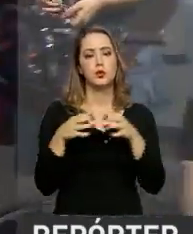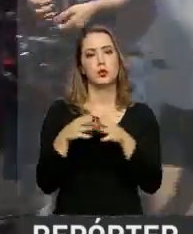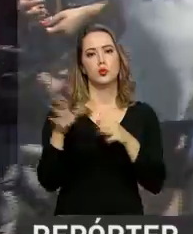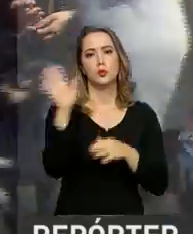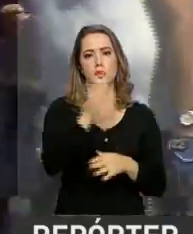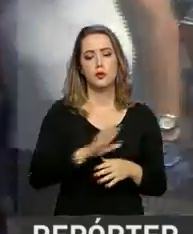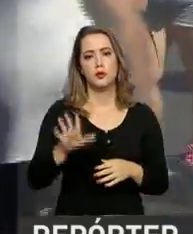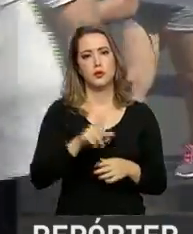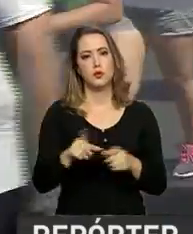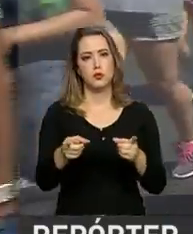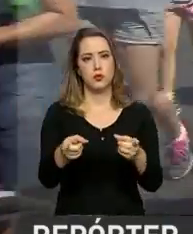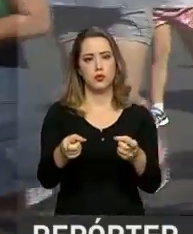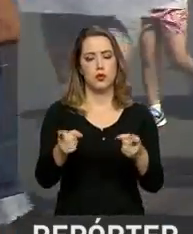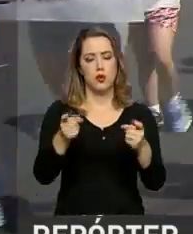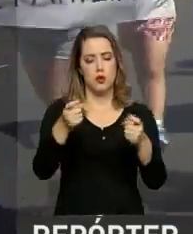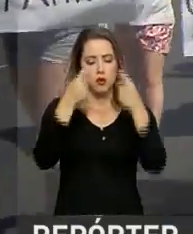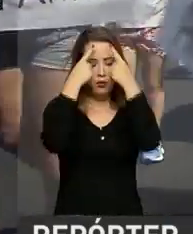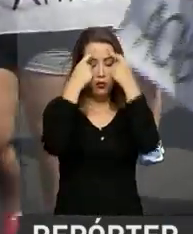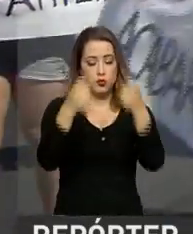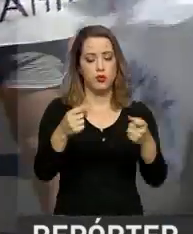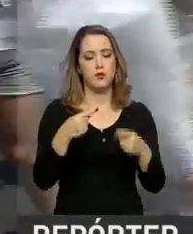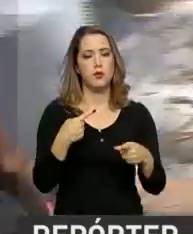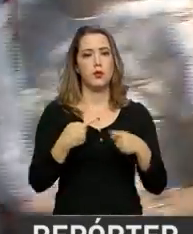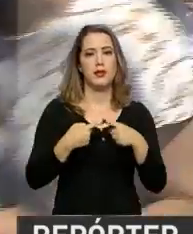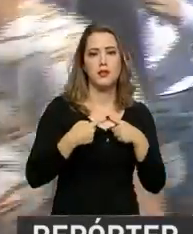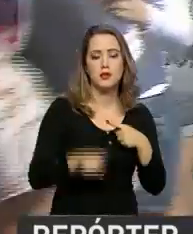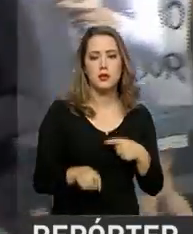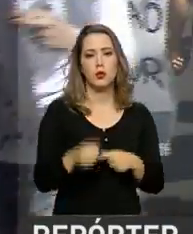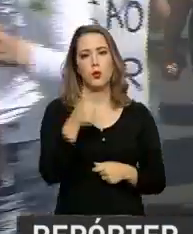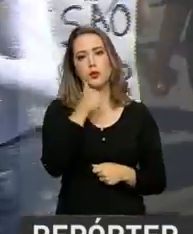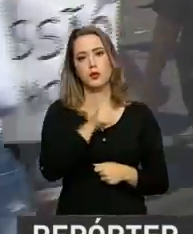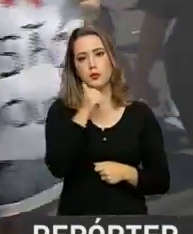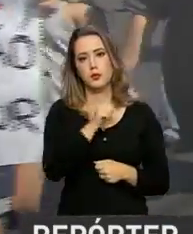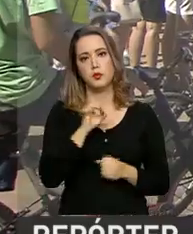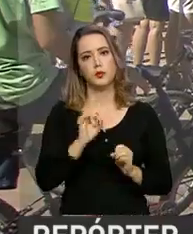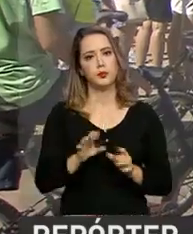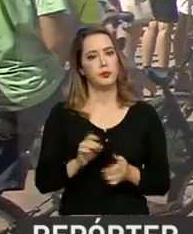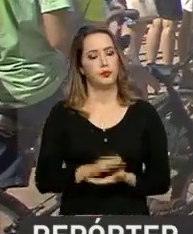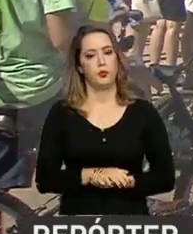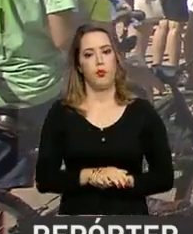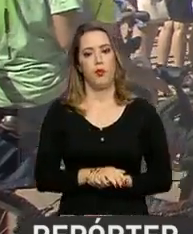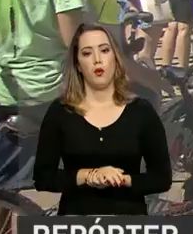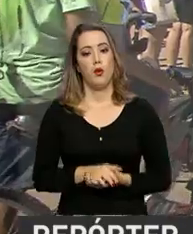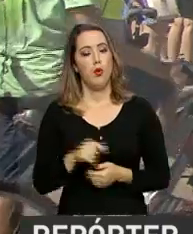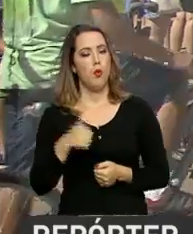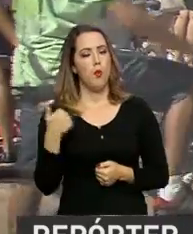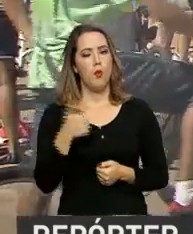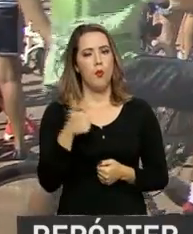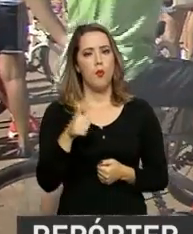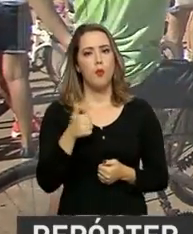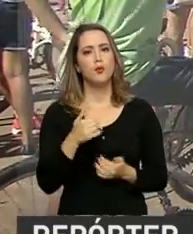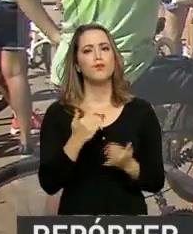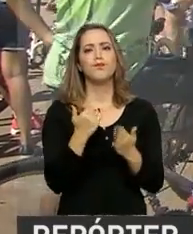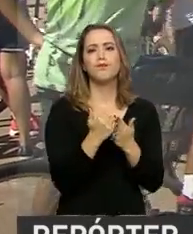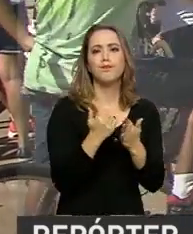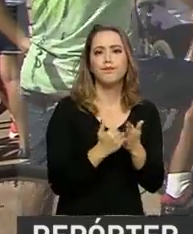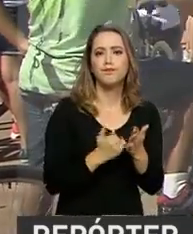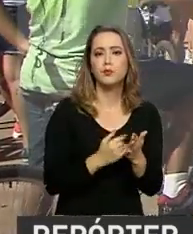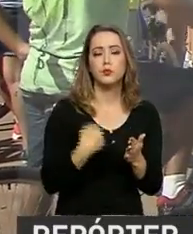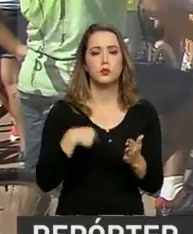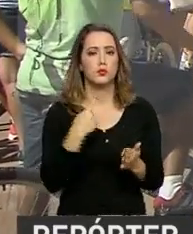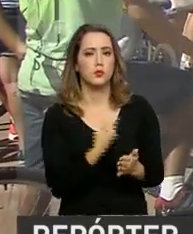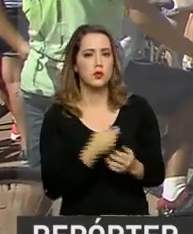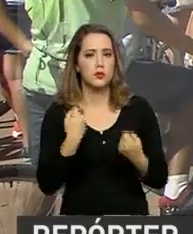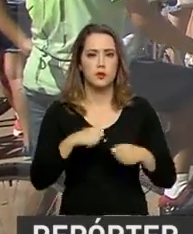algum caso deve denunciar a ligação é gratuita e não é necessário se identificar o primeiro exercício que a gente tem que fazer que é o de